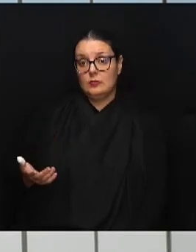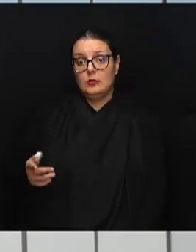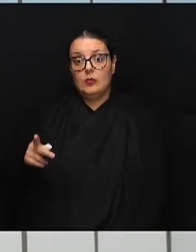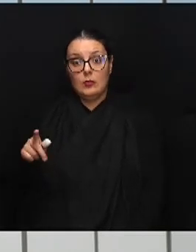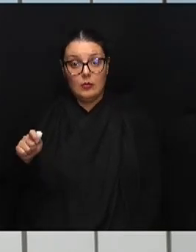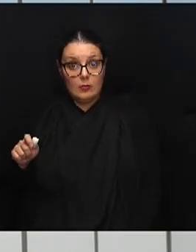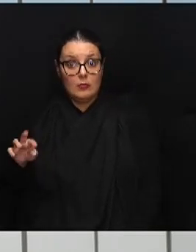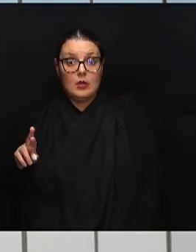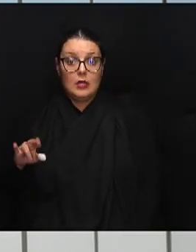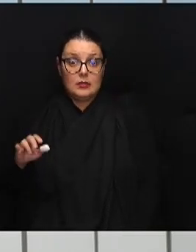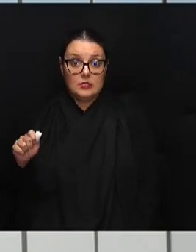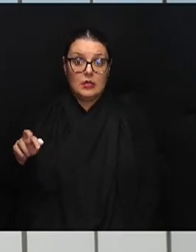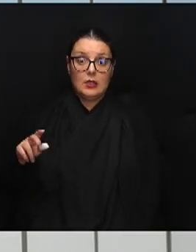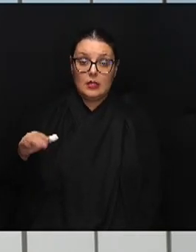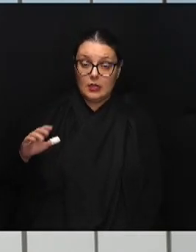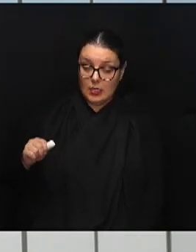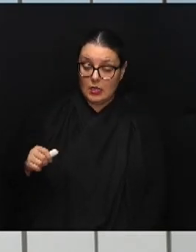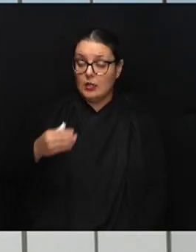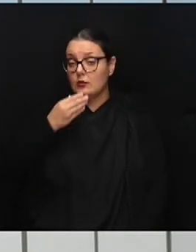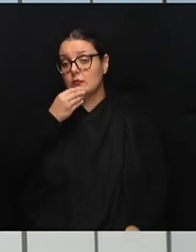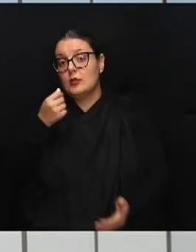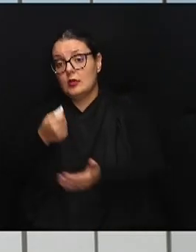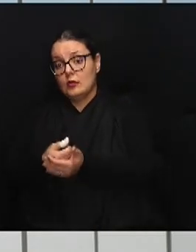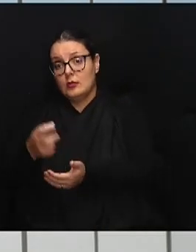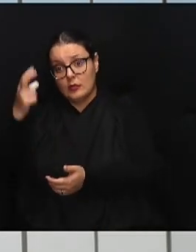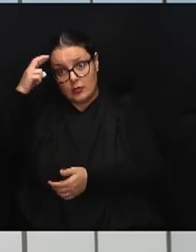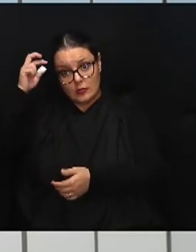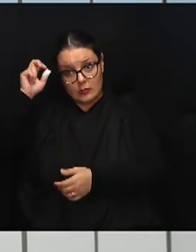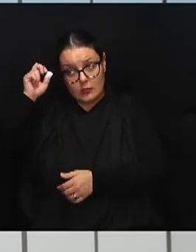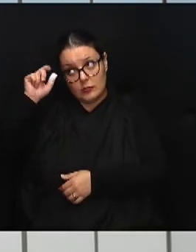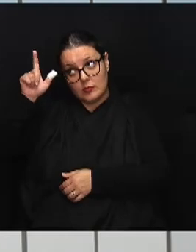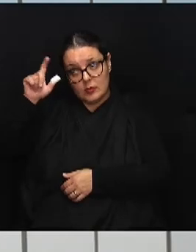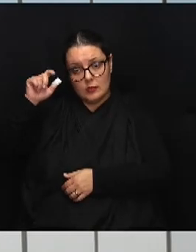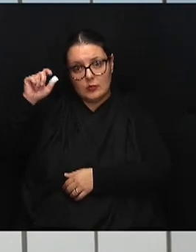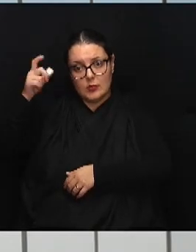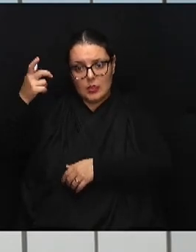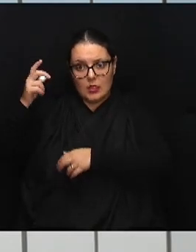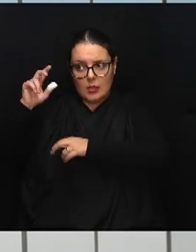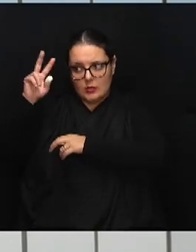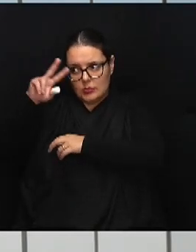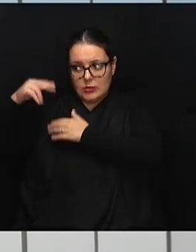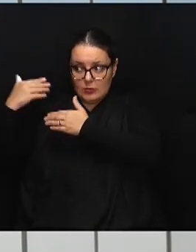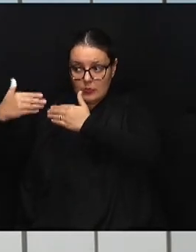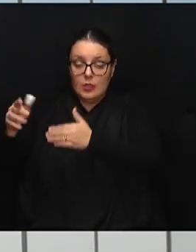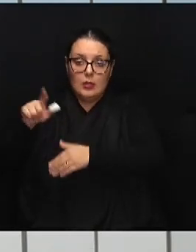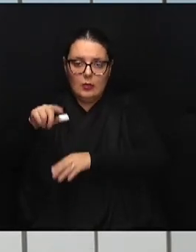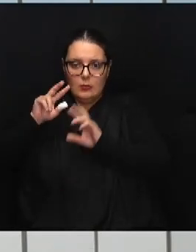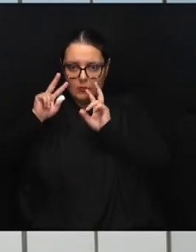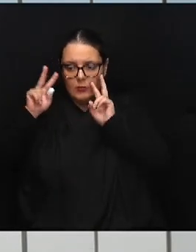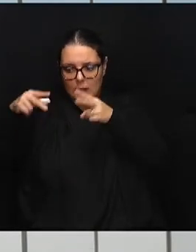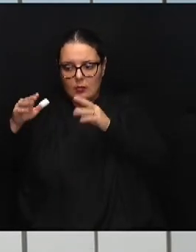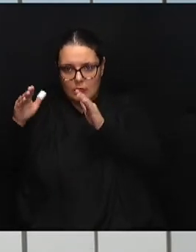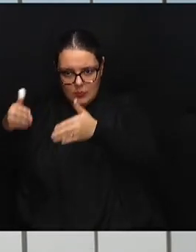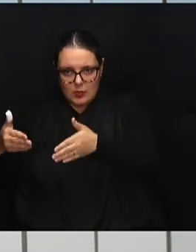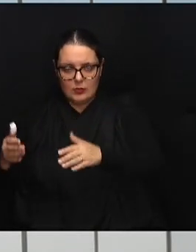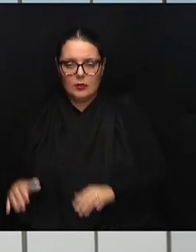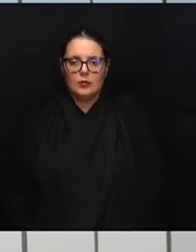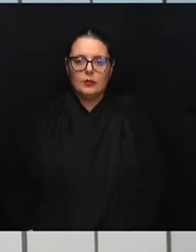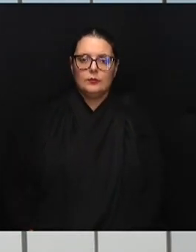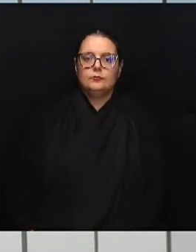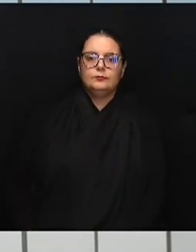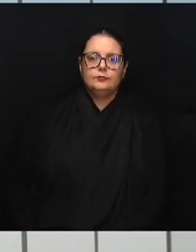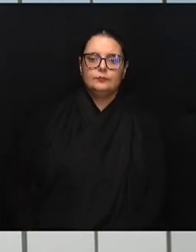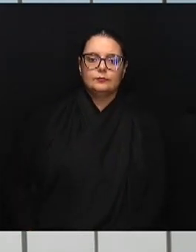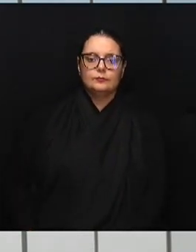patriarcado, o machismo, como formas culturais históricas, é isso que é o principal olhar desse grupo. Né?